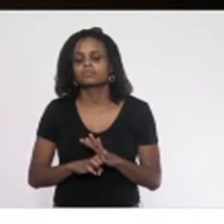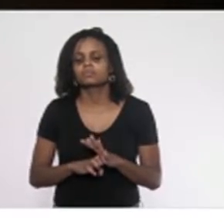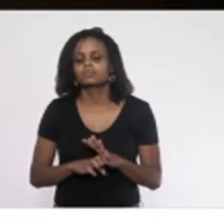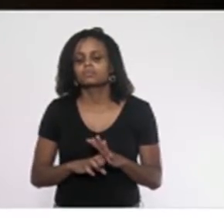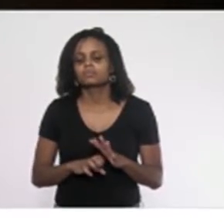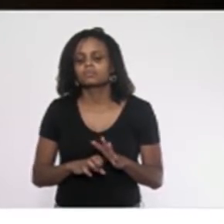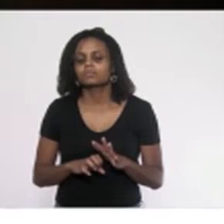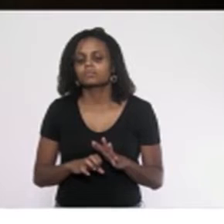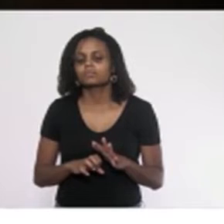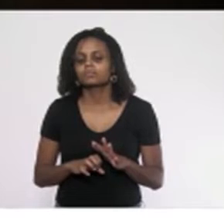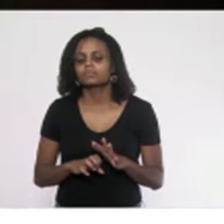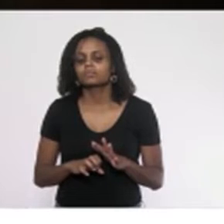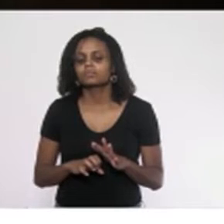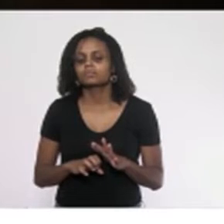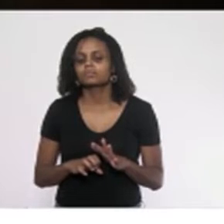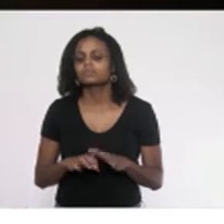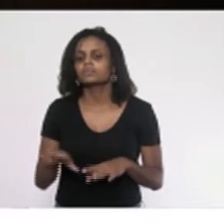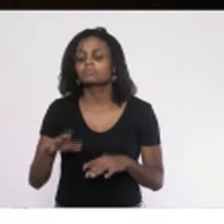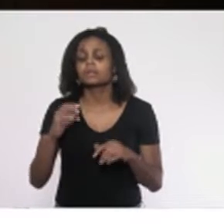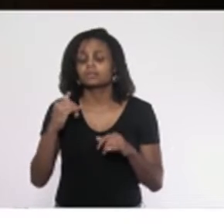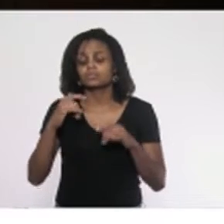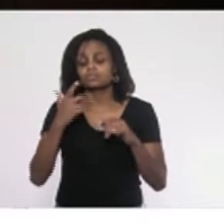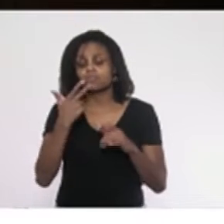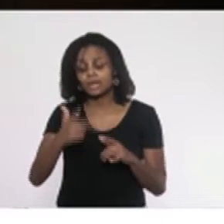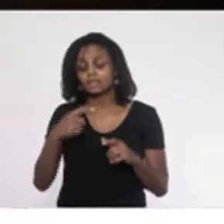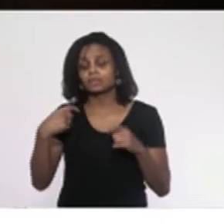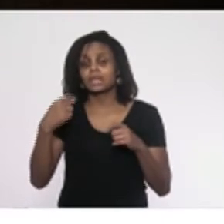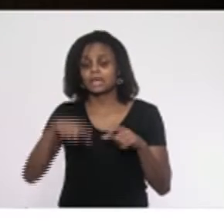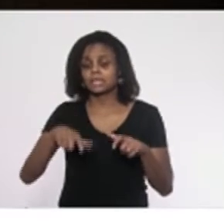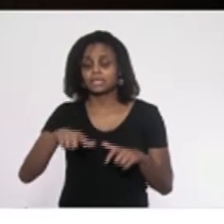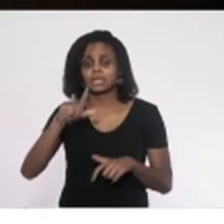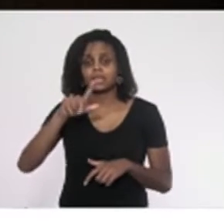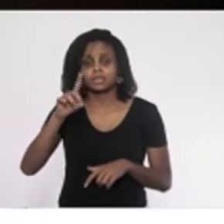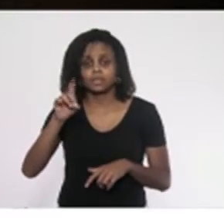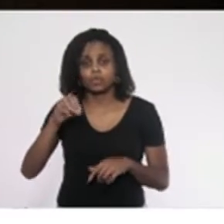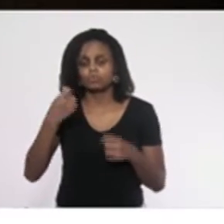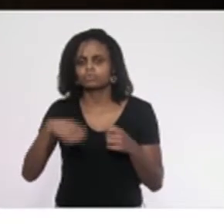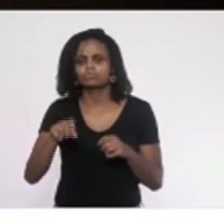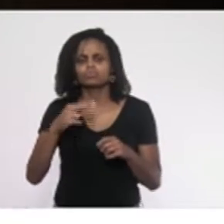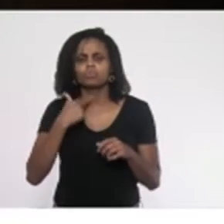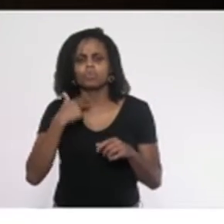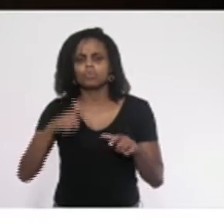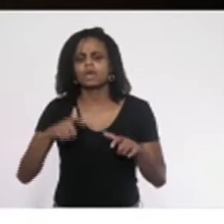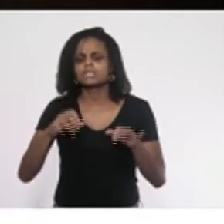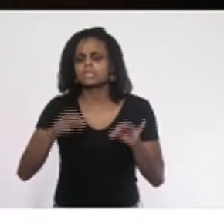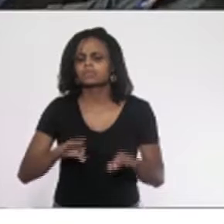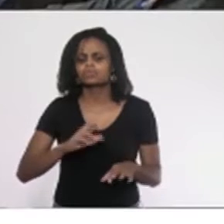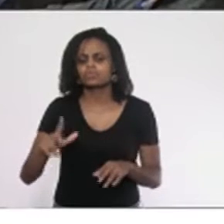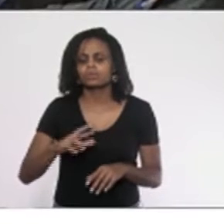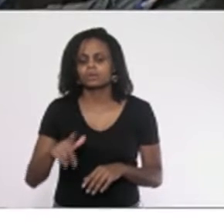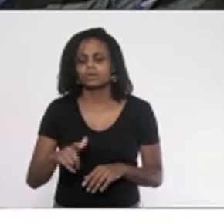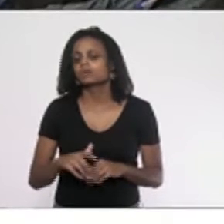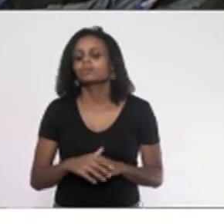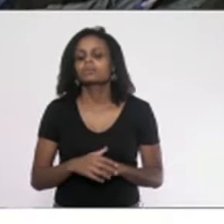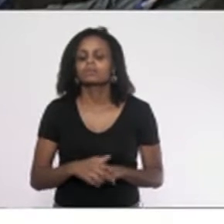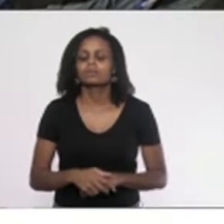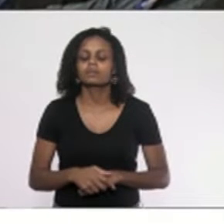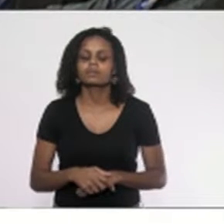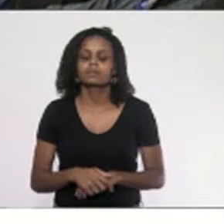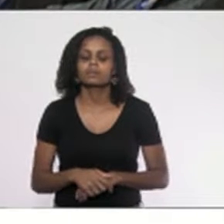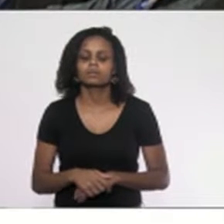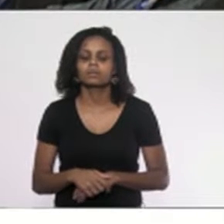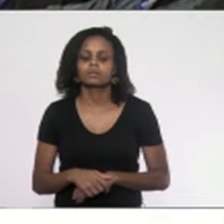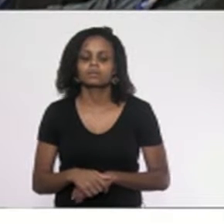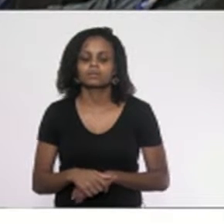adequado que é a LDO, mas quanto à divulgação, até pela finalidade pedagógica, de pleno acordo com Vossa Excelência. A relatoria, por exemplo, apresentou a